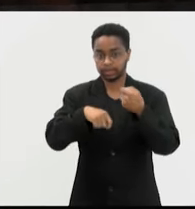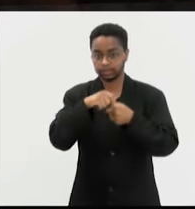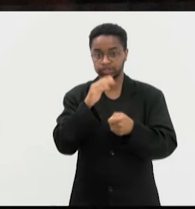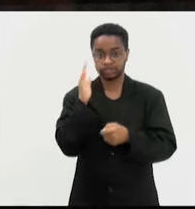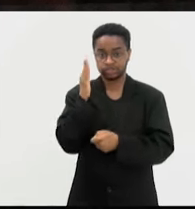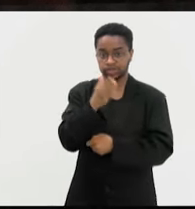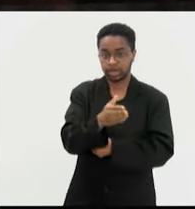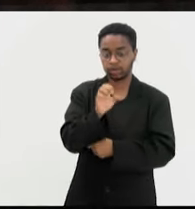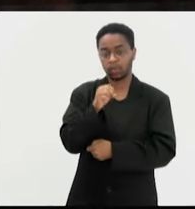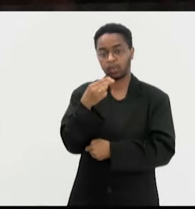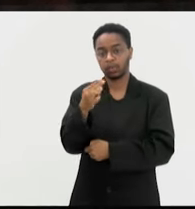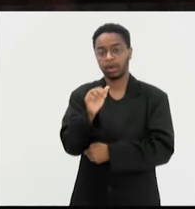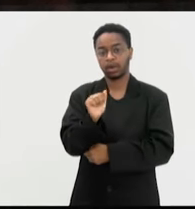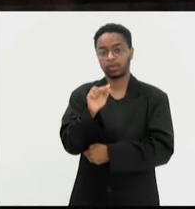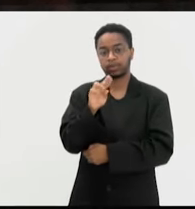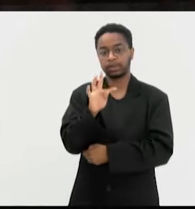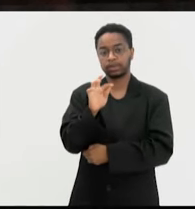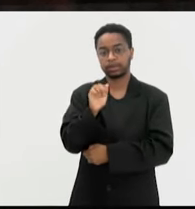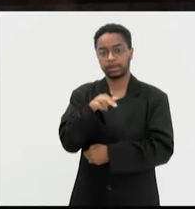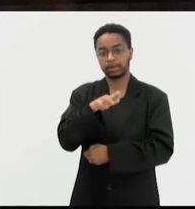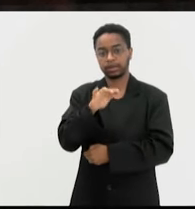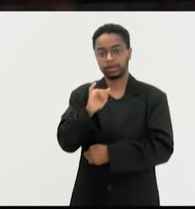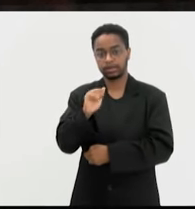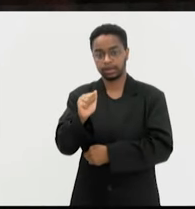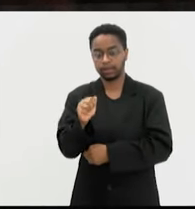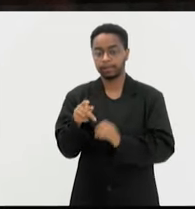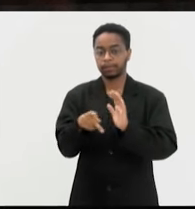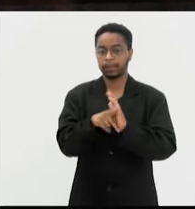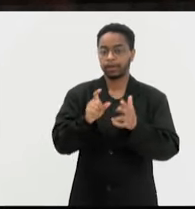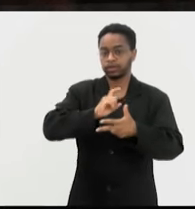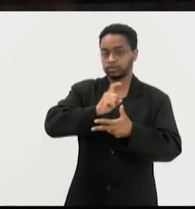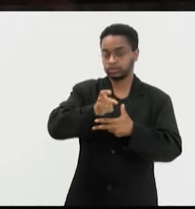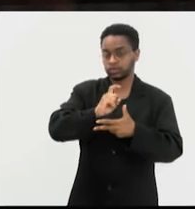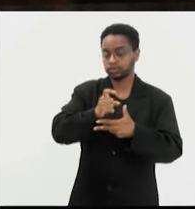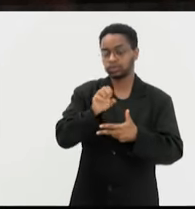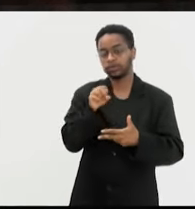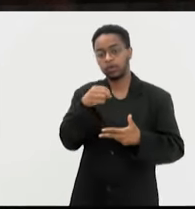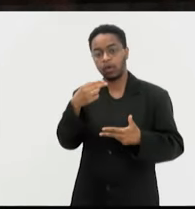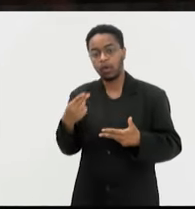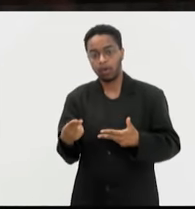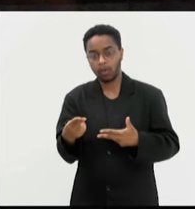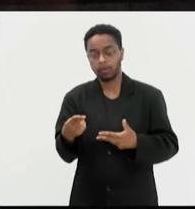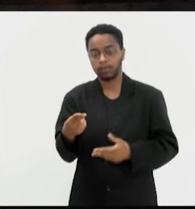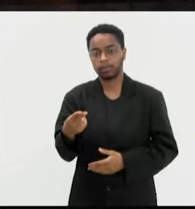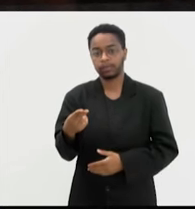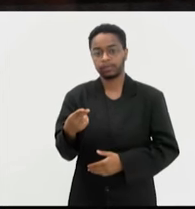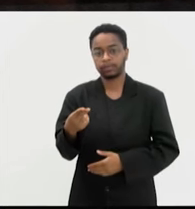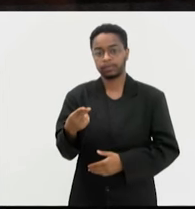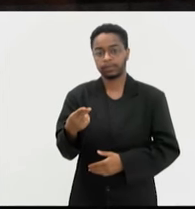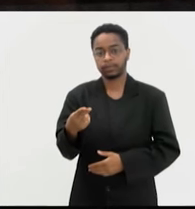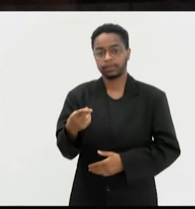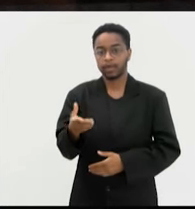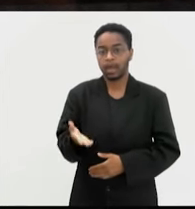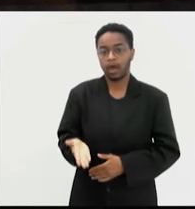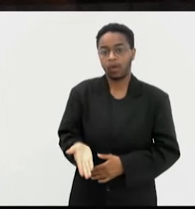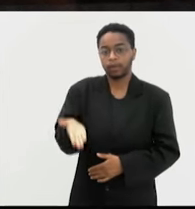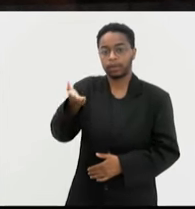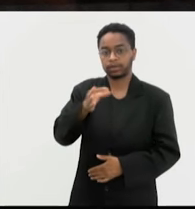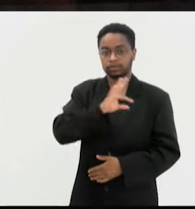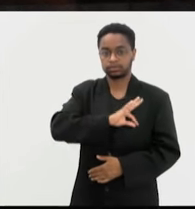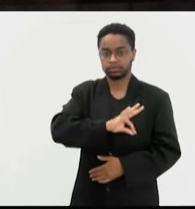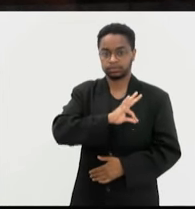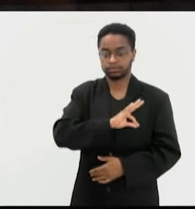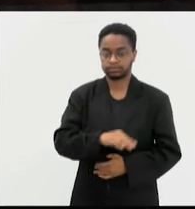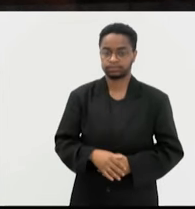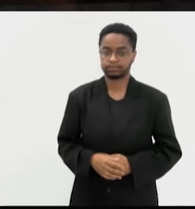ou autarquia do Poder Executivo ou aumento de sua remuneração